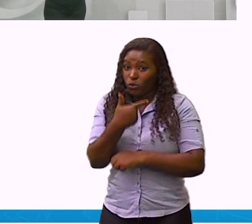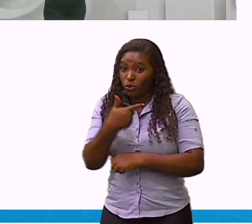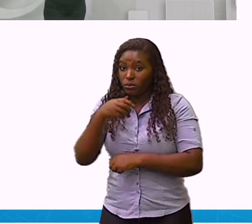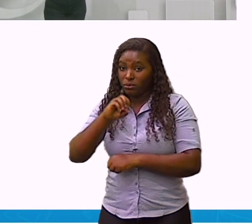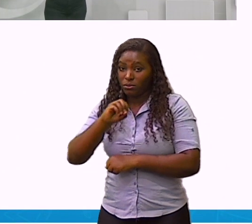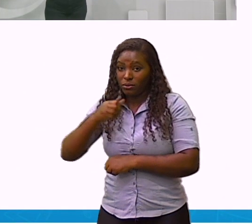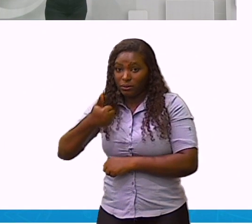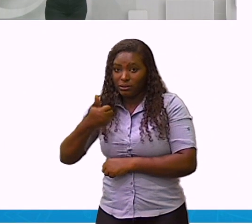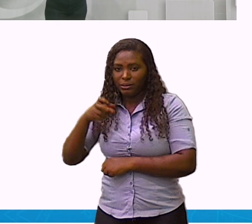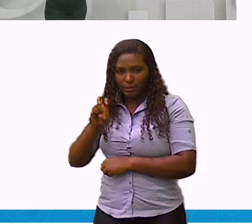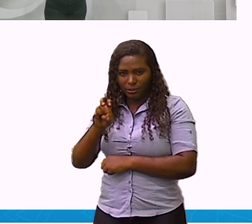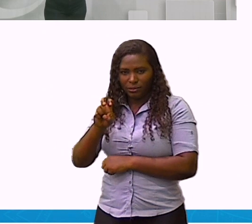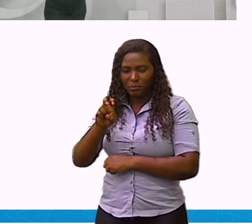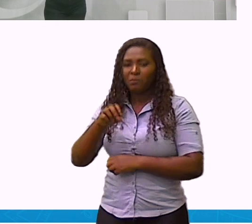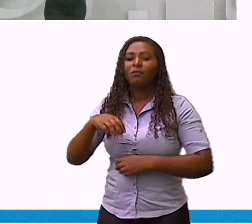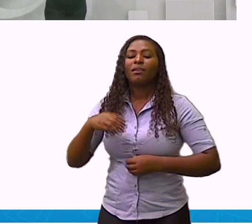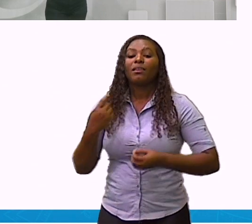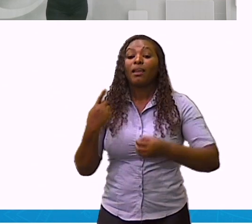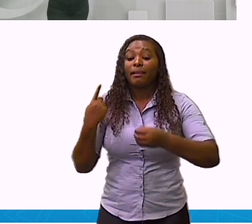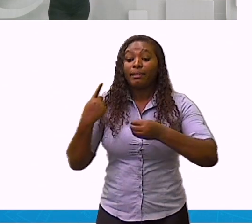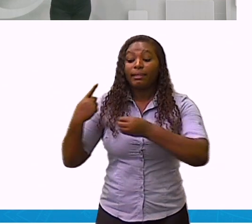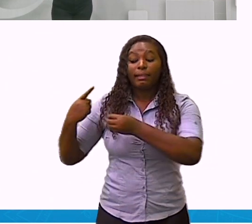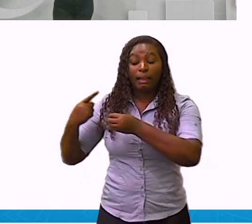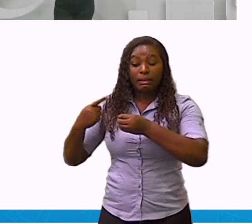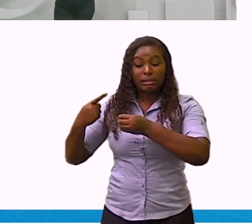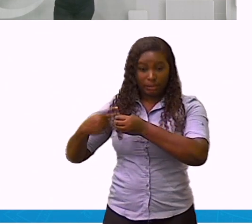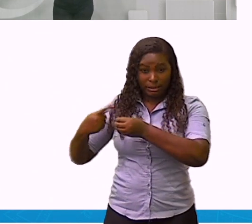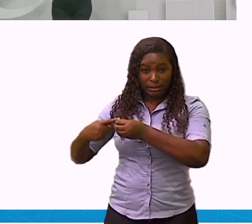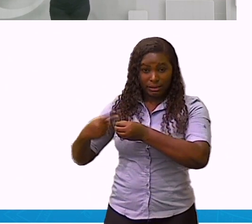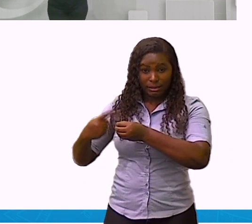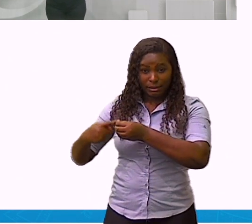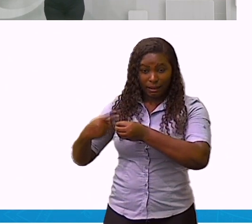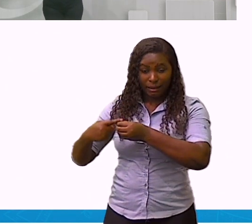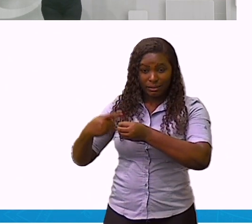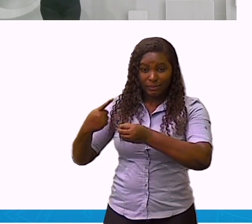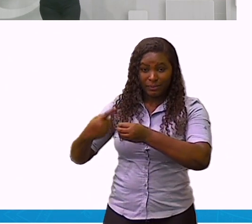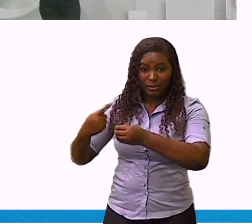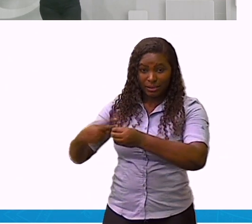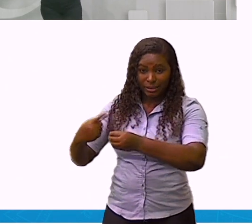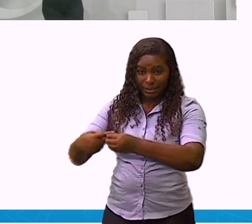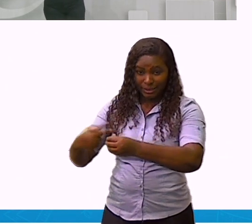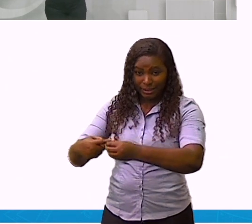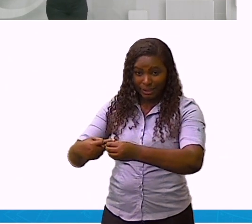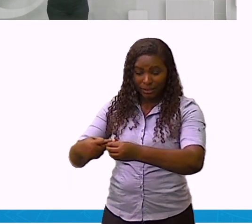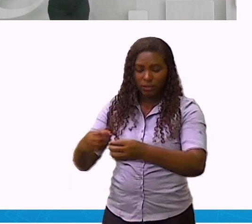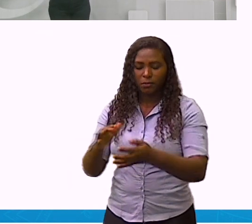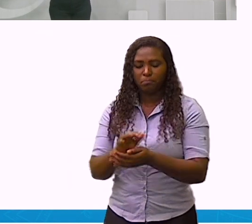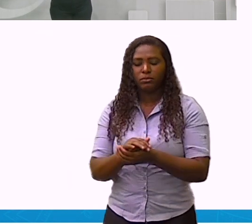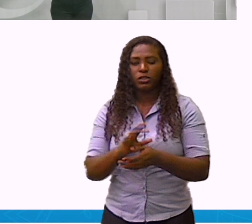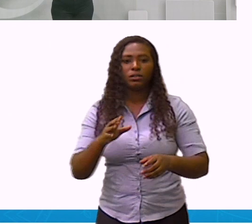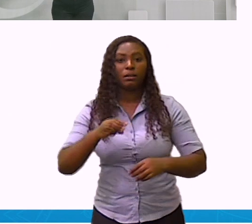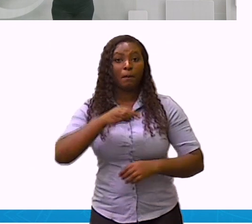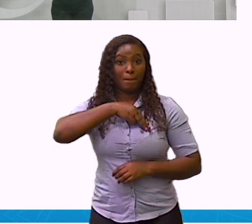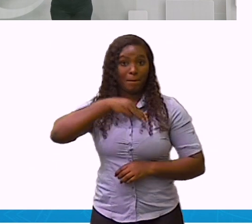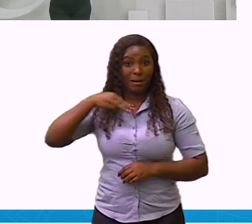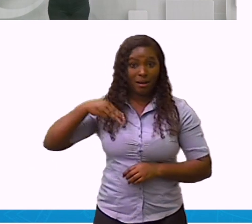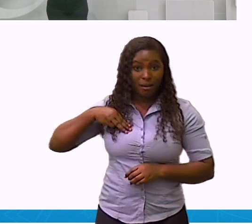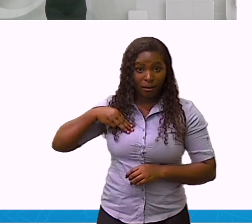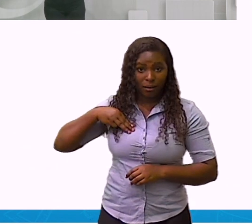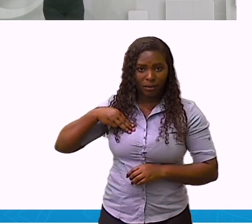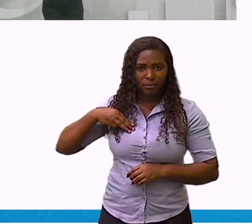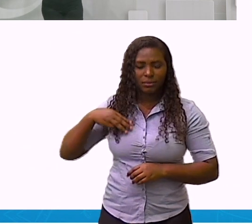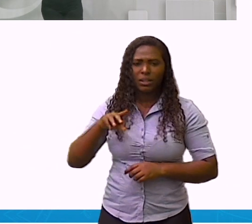Minas Gerais. A tragédia ocorreu após o rompimento de uma barragem fundão